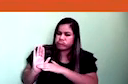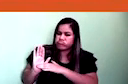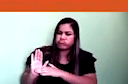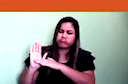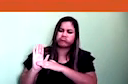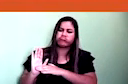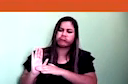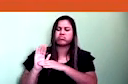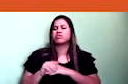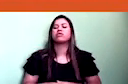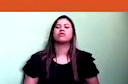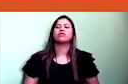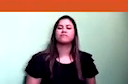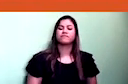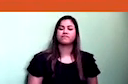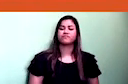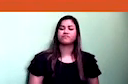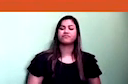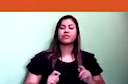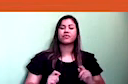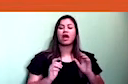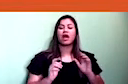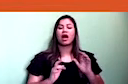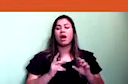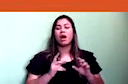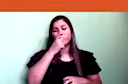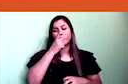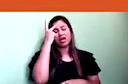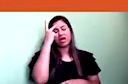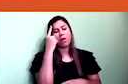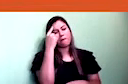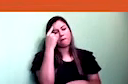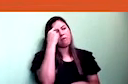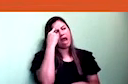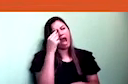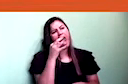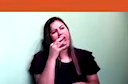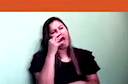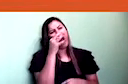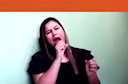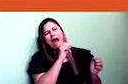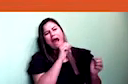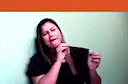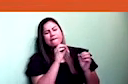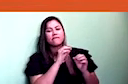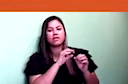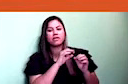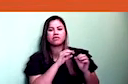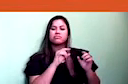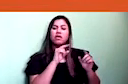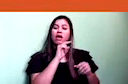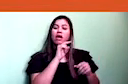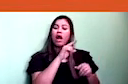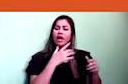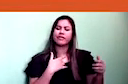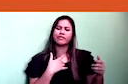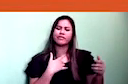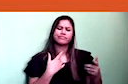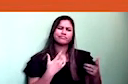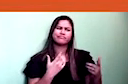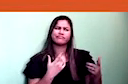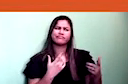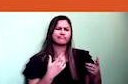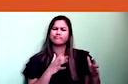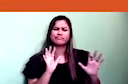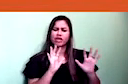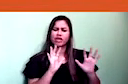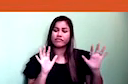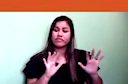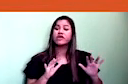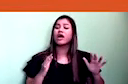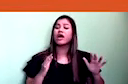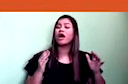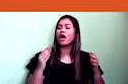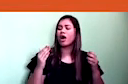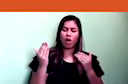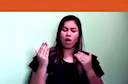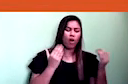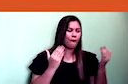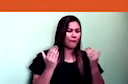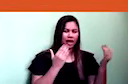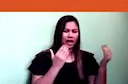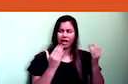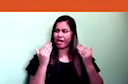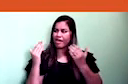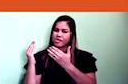Controle a expectativa que você possui sobre as pessoas e não se compare. Afinal de contas, devemos respeitar a